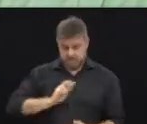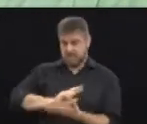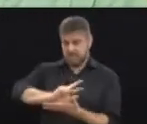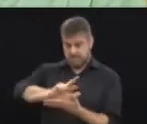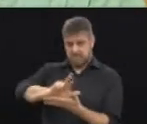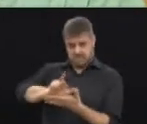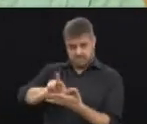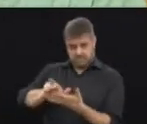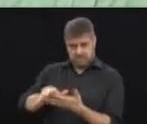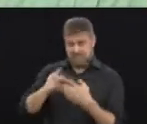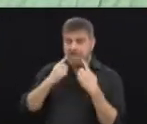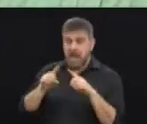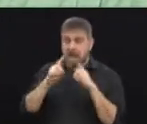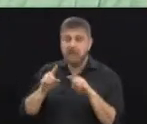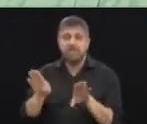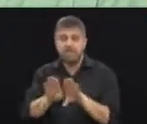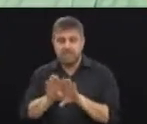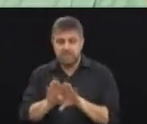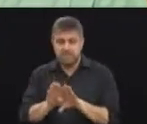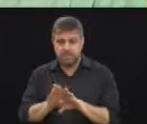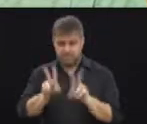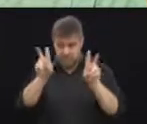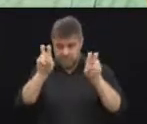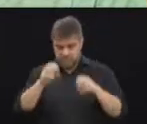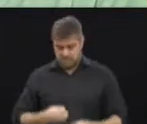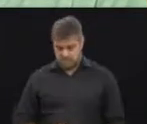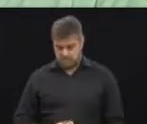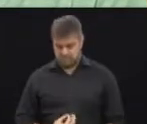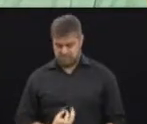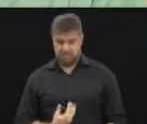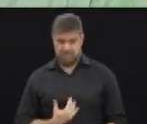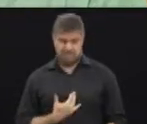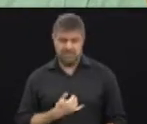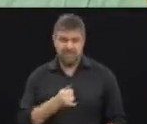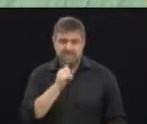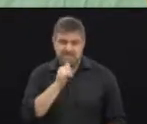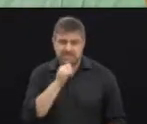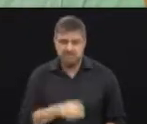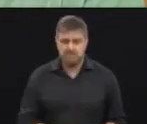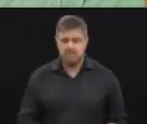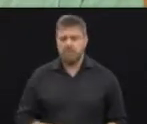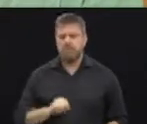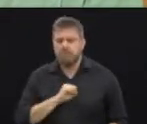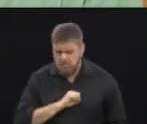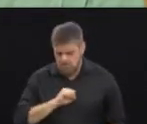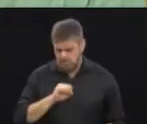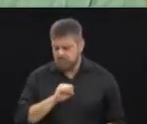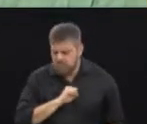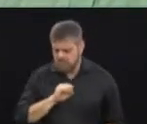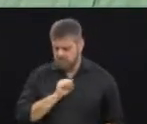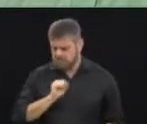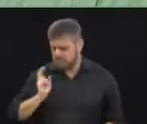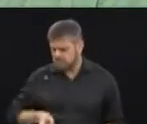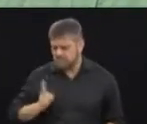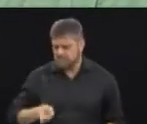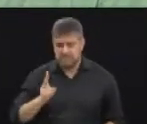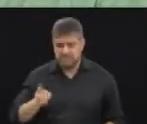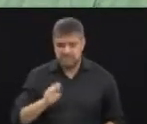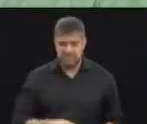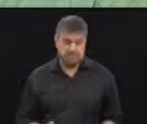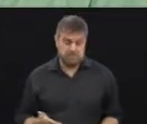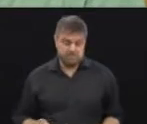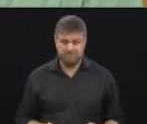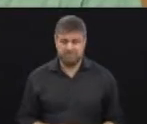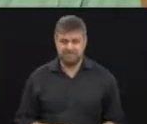outras queixas também relacionadas ao refluxo gastroesofágico, como tosse persistente sem